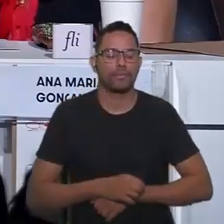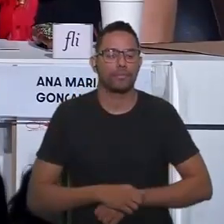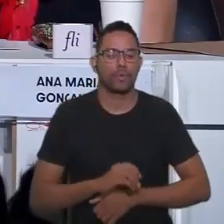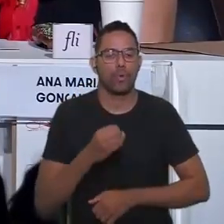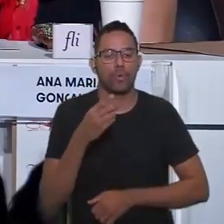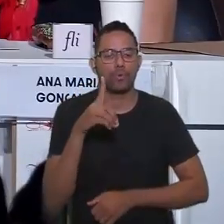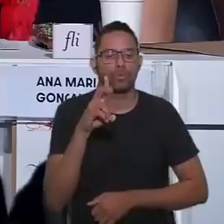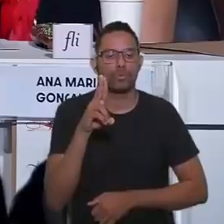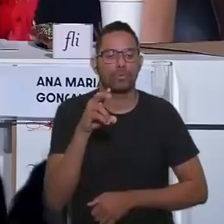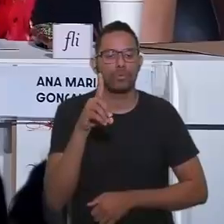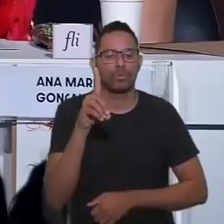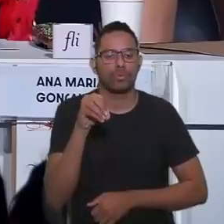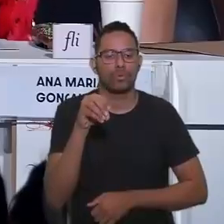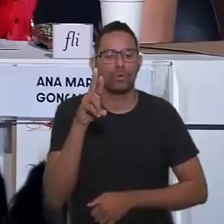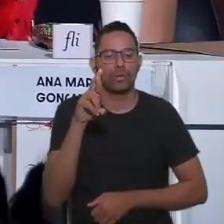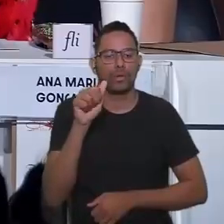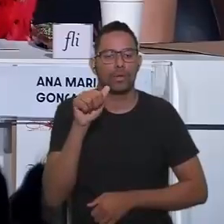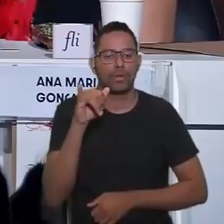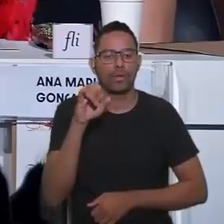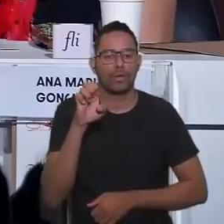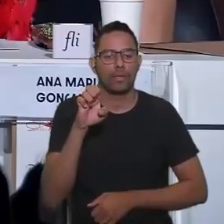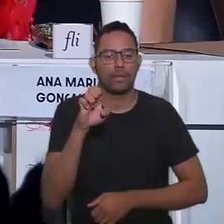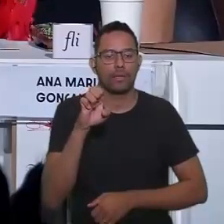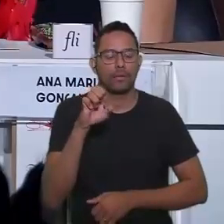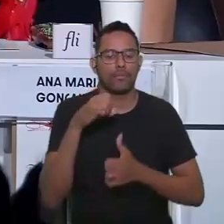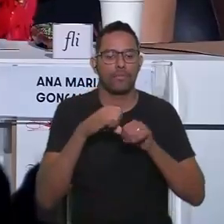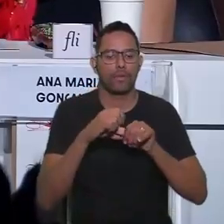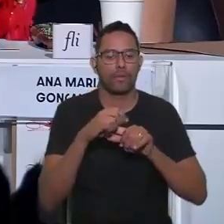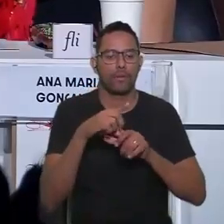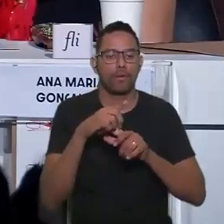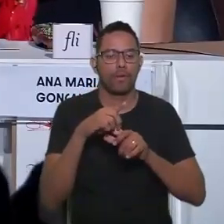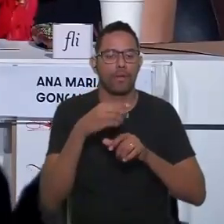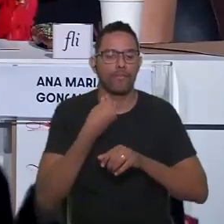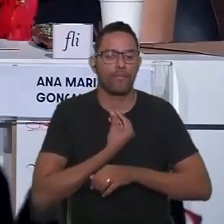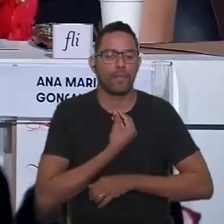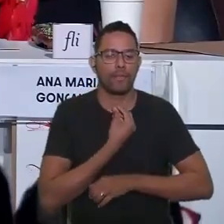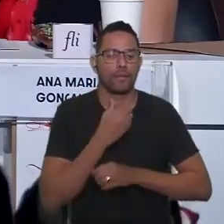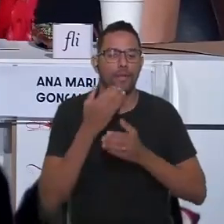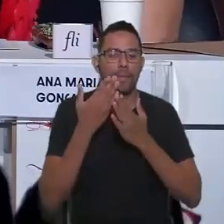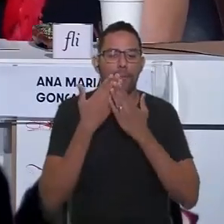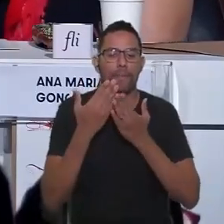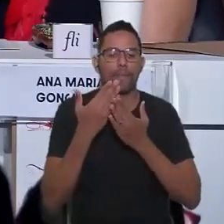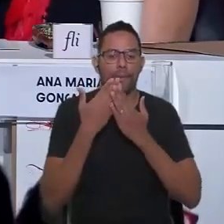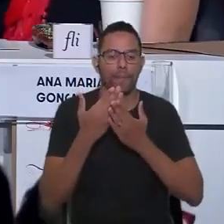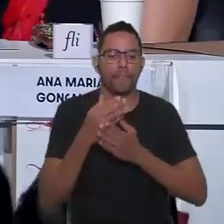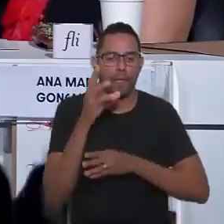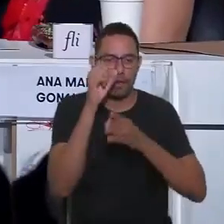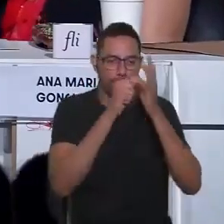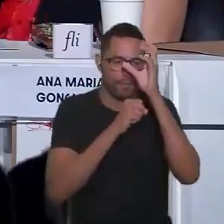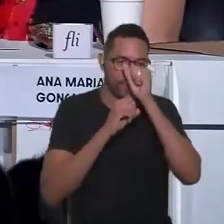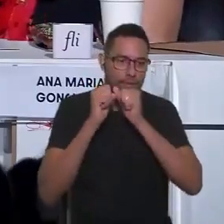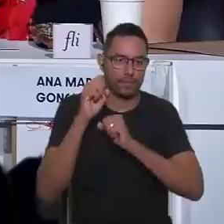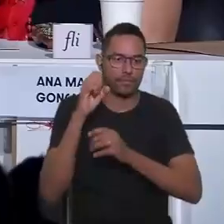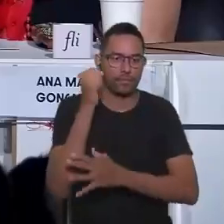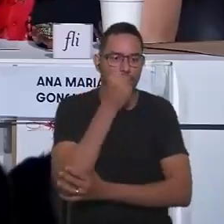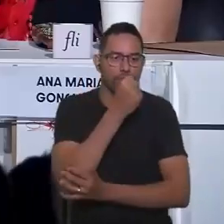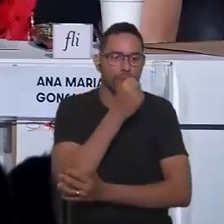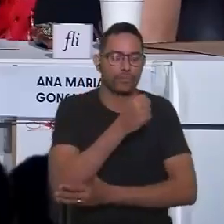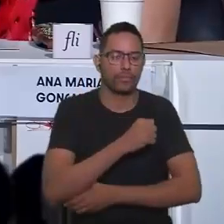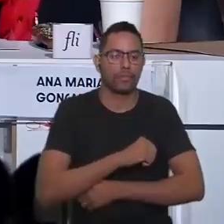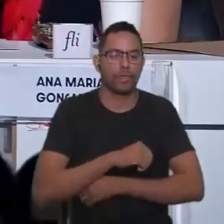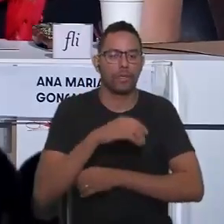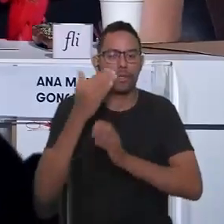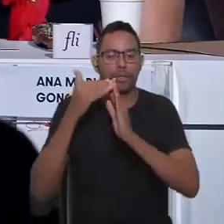então Duroraie, fica para gozar a vida, nós imploramos. Aprendi muito sobre Exu